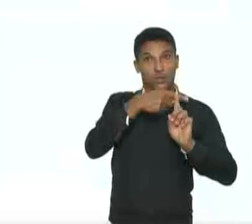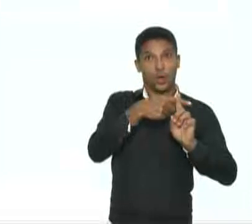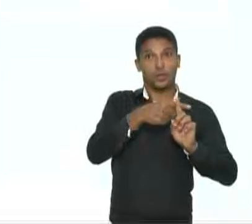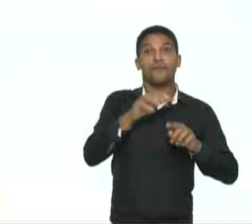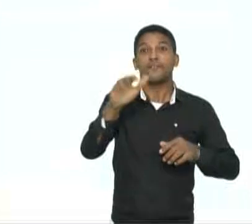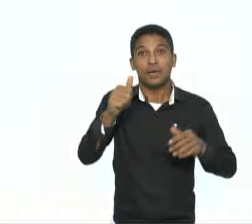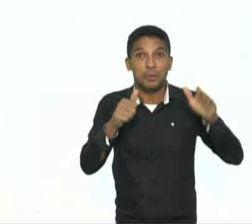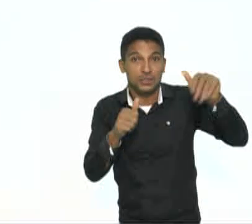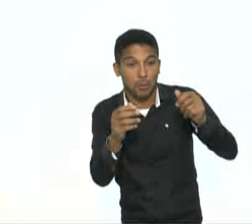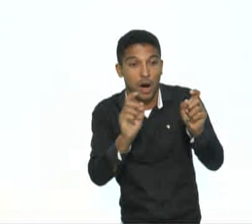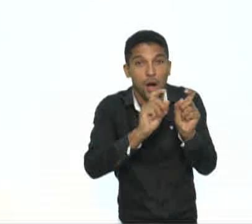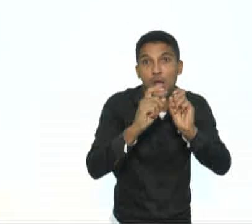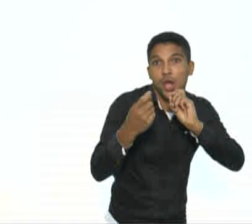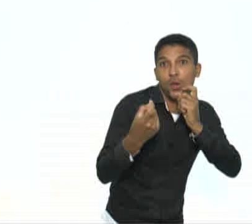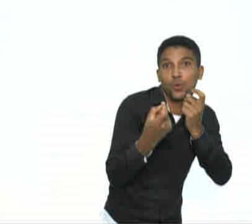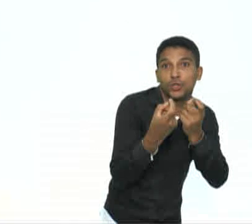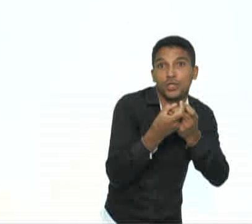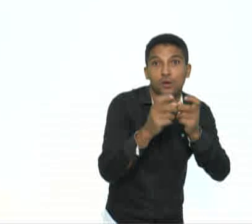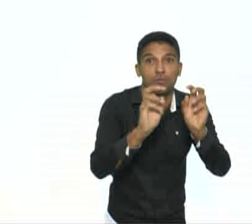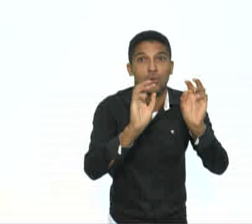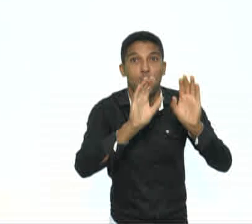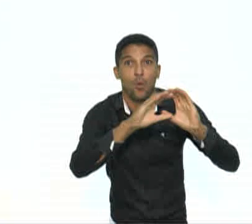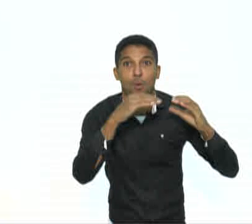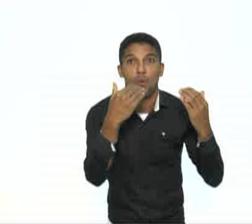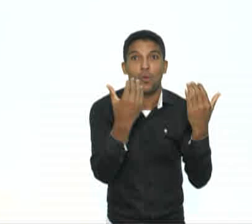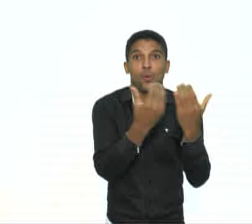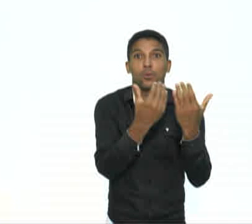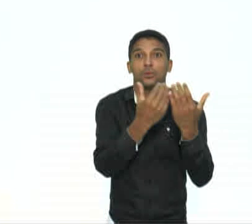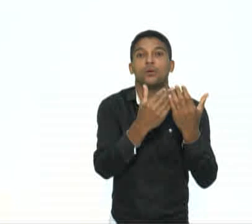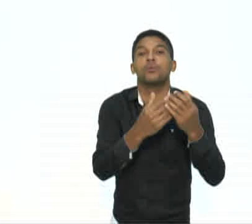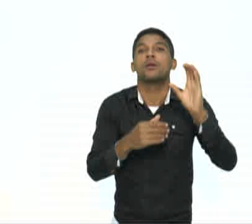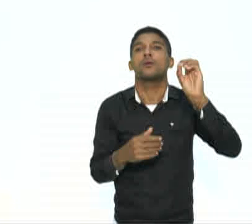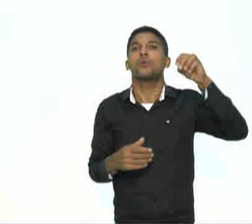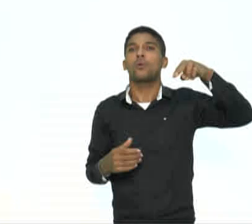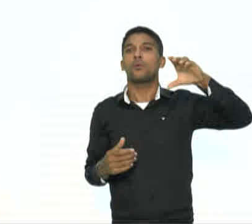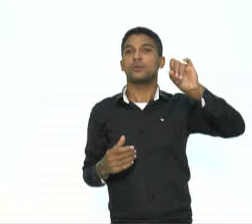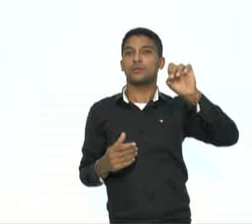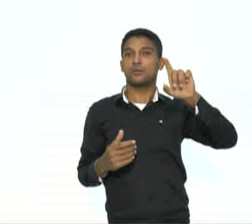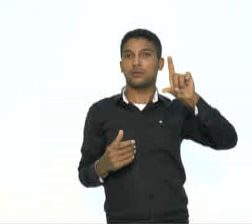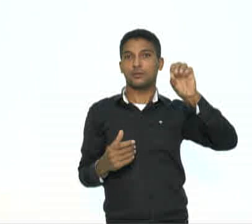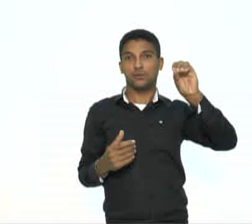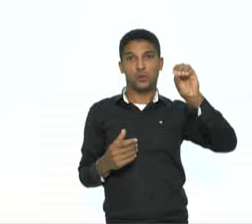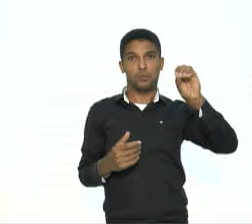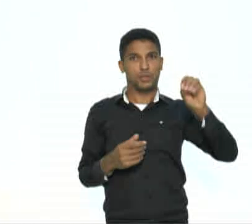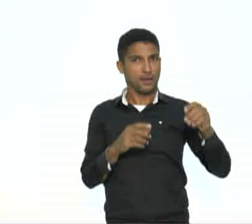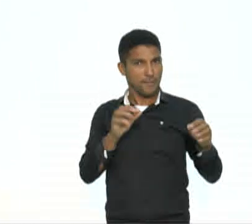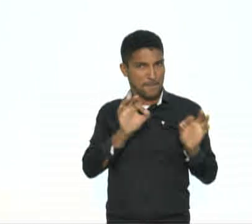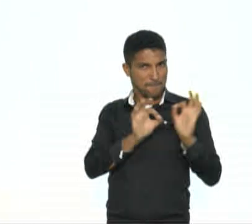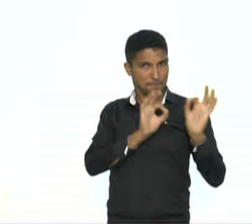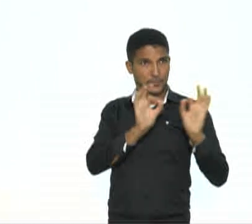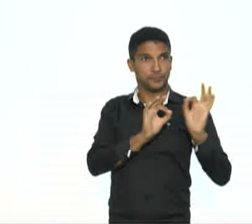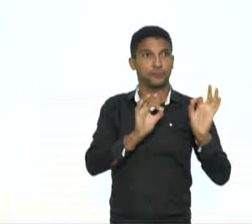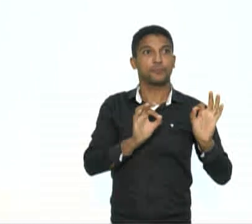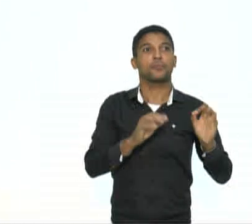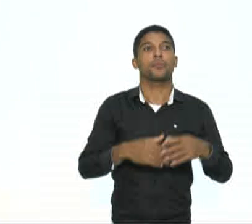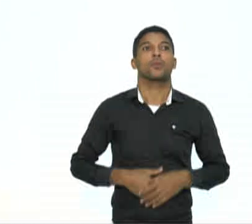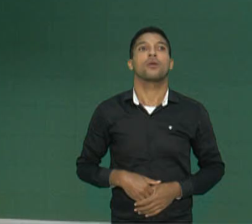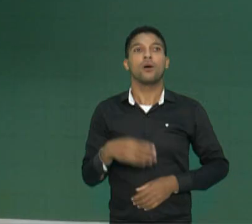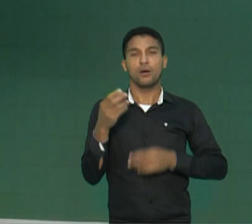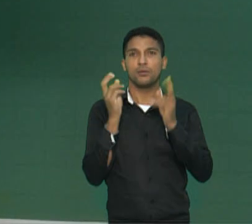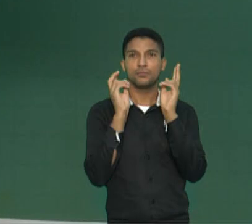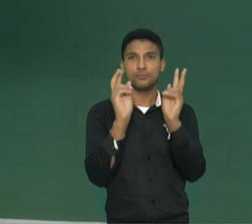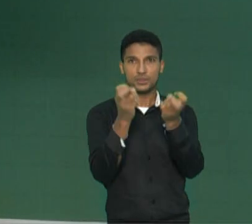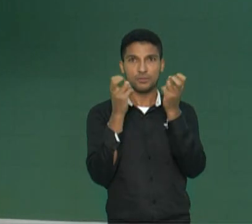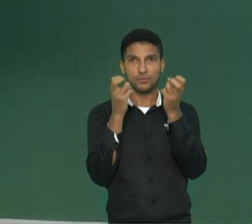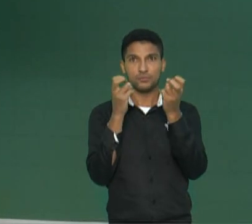aqui. Um dos objetivos era reconquistar a Terra Santa. O que era a Terra Santa naquela época? Jerusalém. E ela estava na onde? Lembra do Império